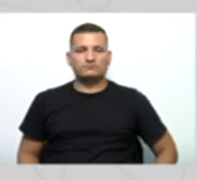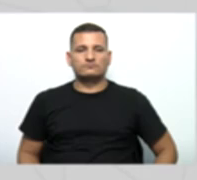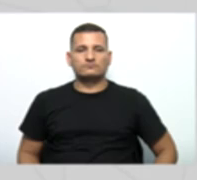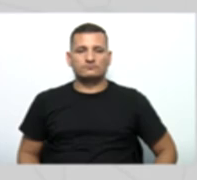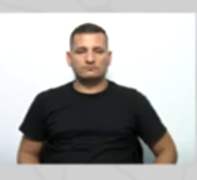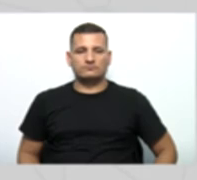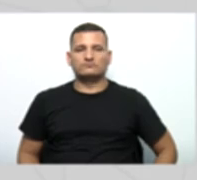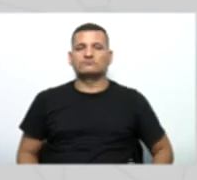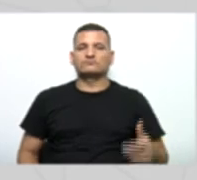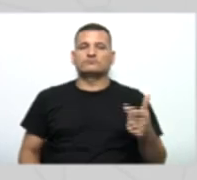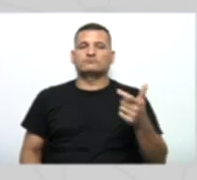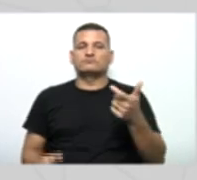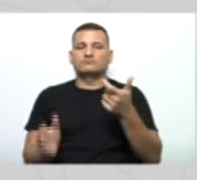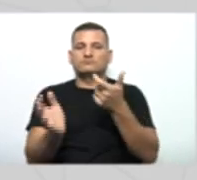o P maiúsculo aqui.